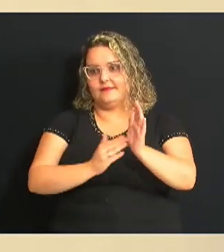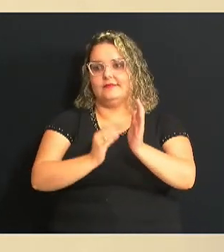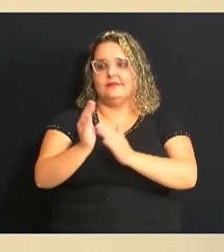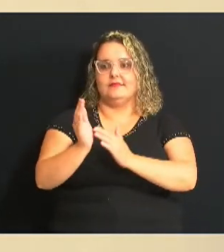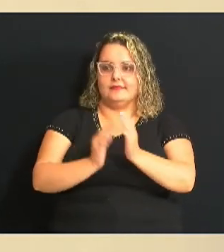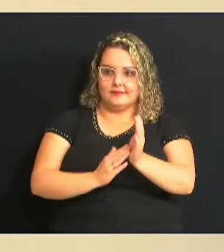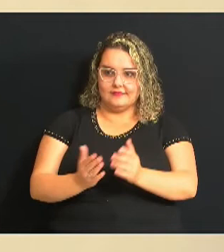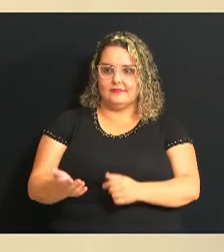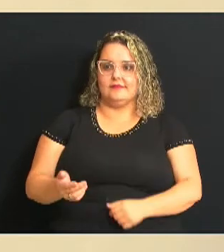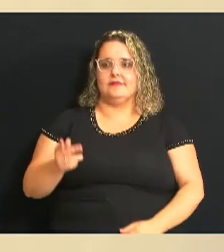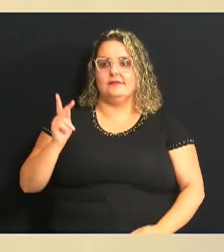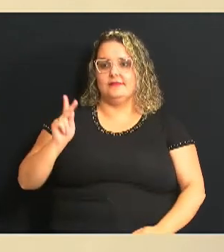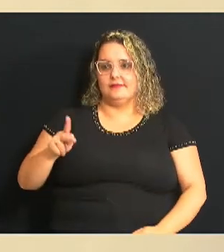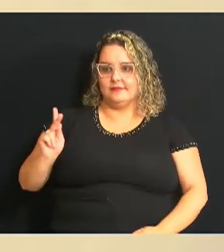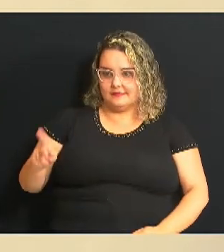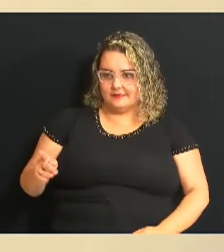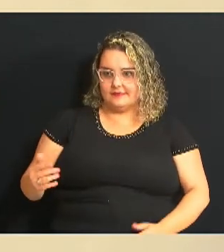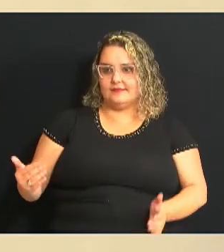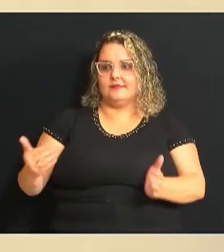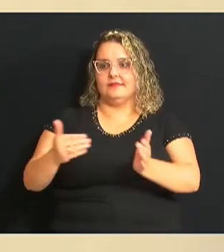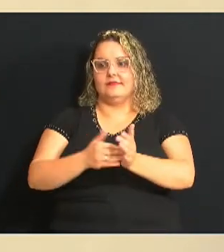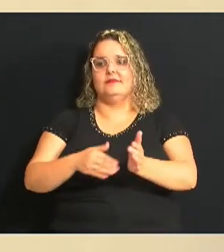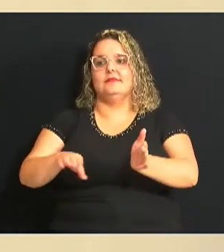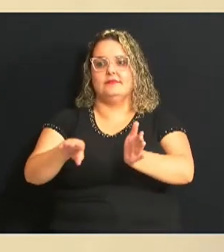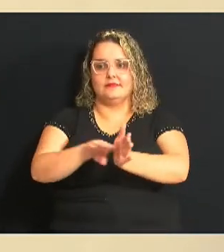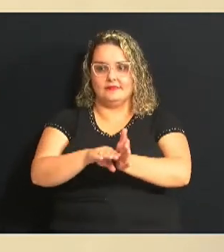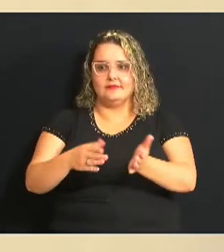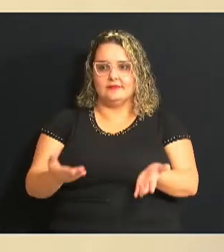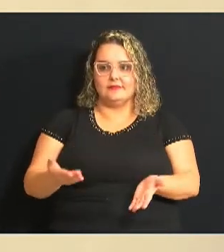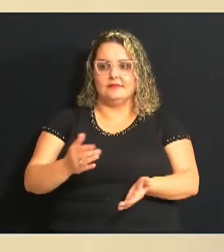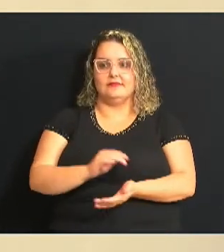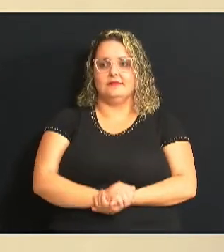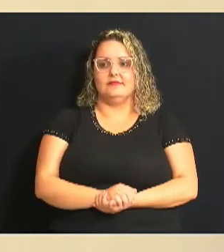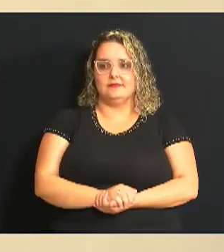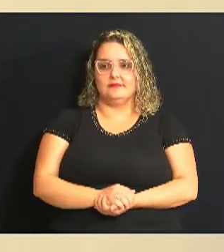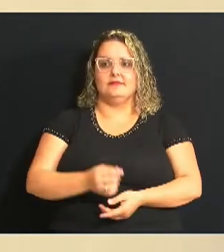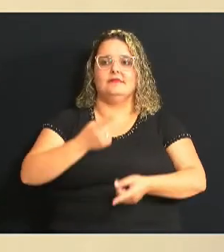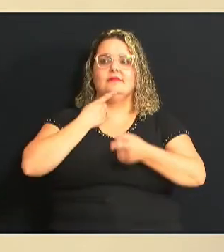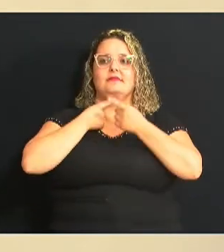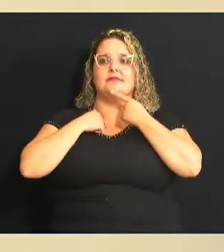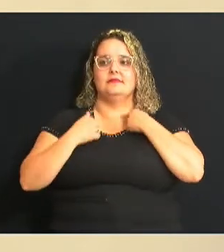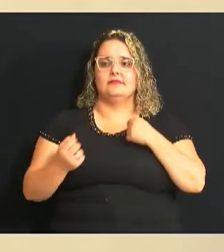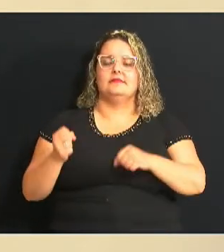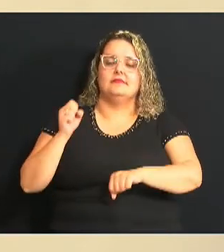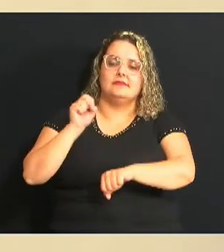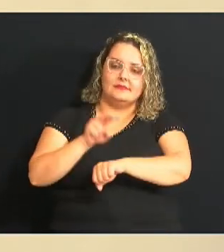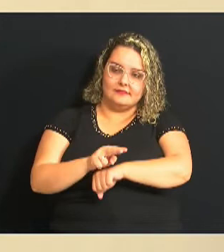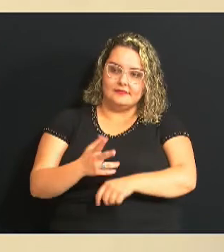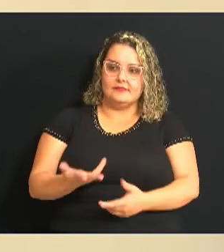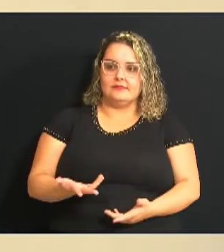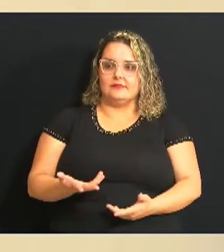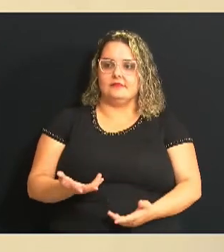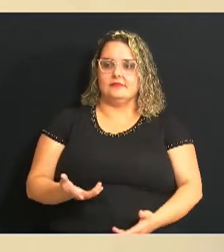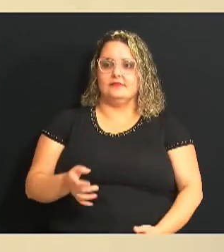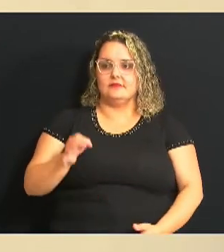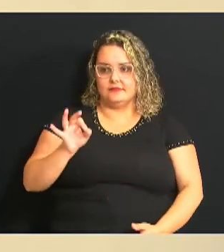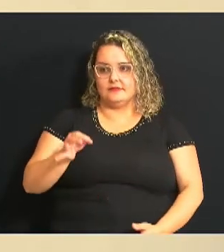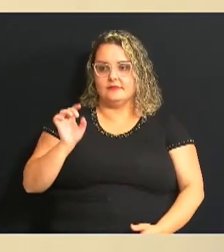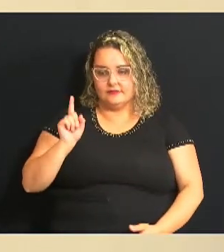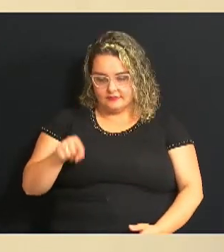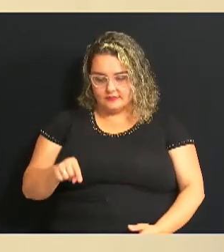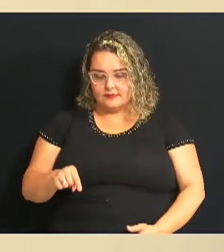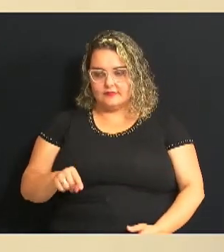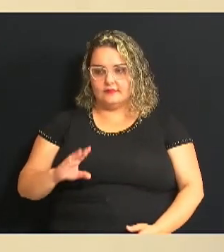professor Alberto, até chegar, né, a tão desejada vaga. Mas o certo é que quando